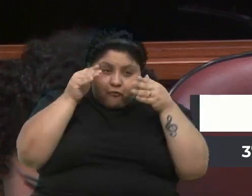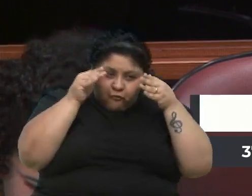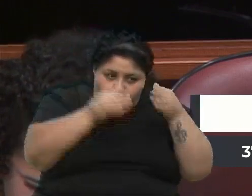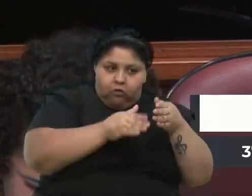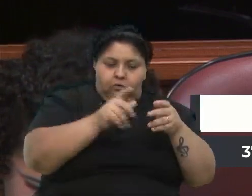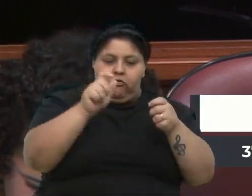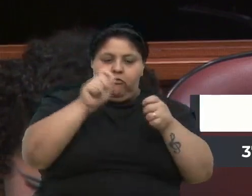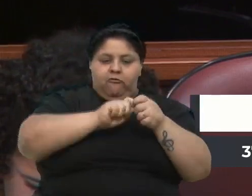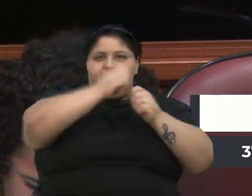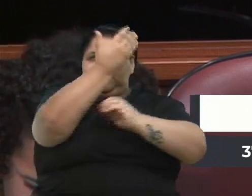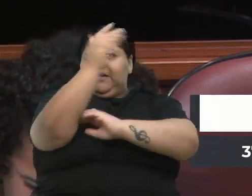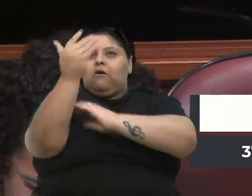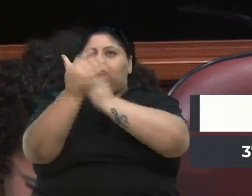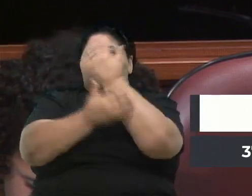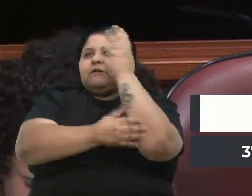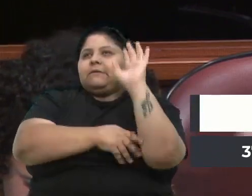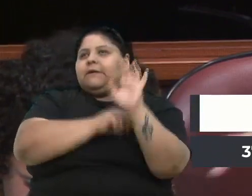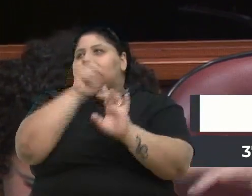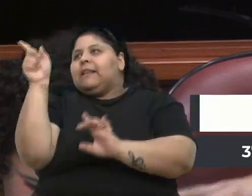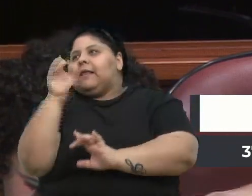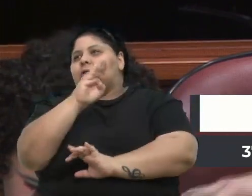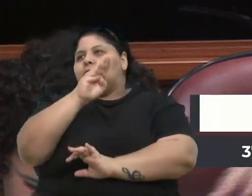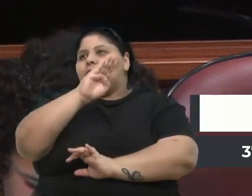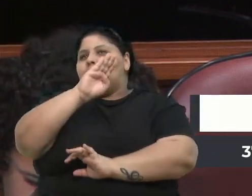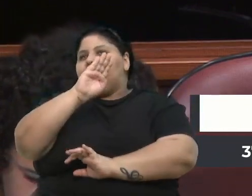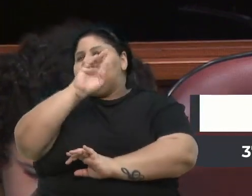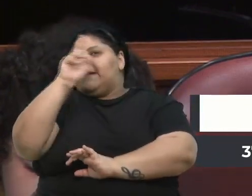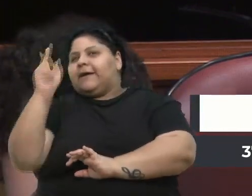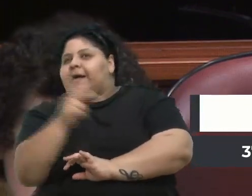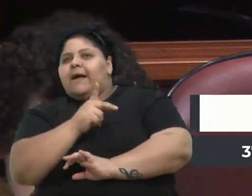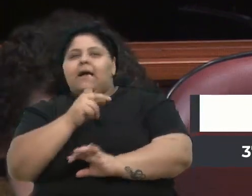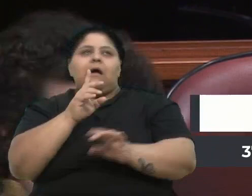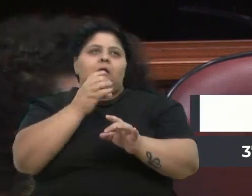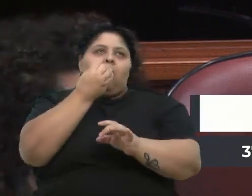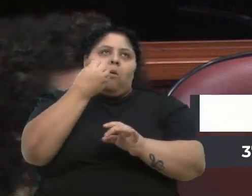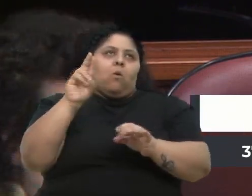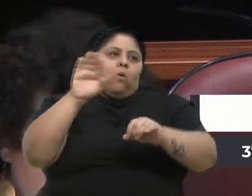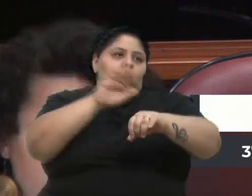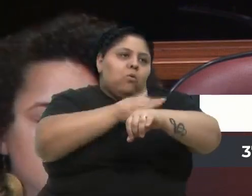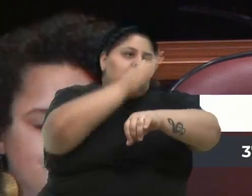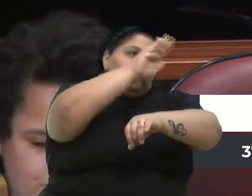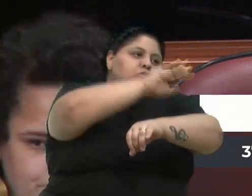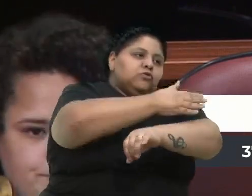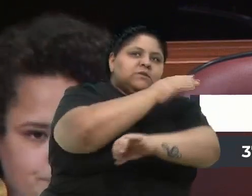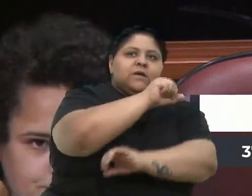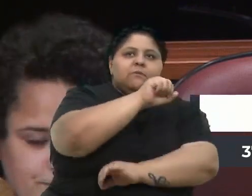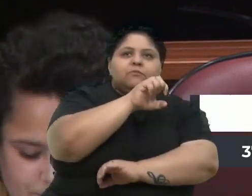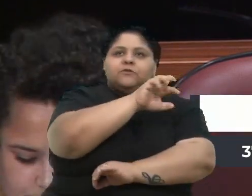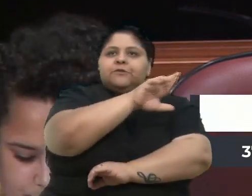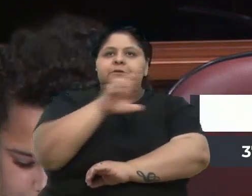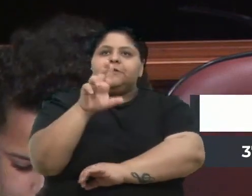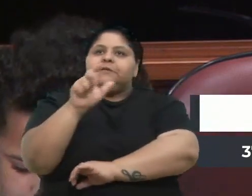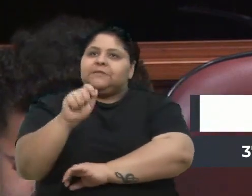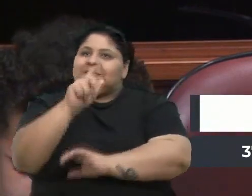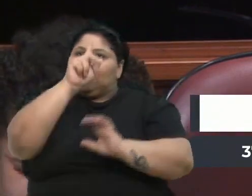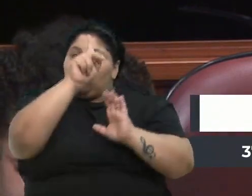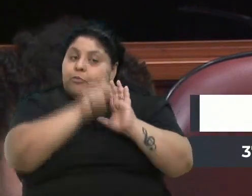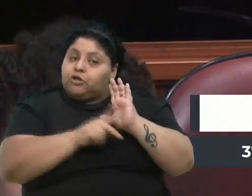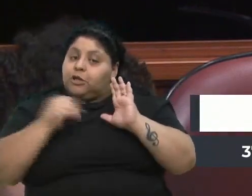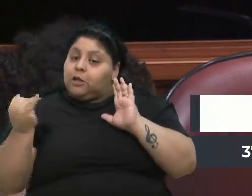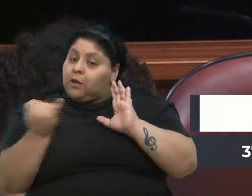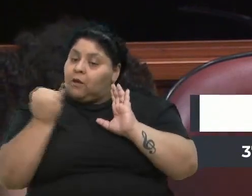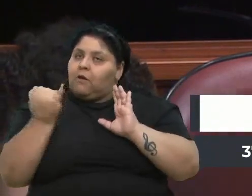lá no Belo, fazer a horta no Campos da Serra, vereadora Estela, que tem projeto, é super importante. Porque além de se ocupar, o pessoal